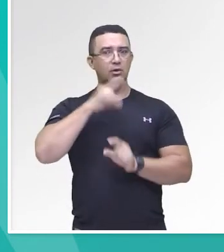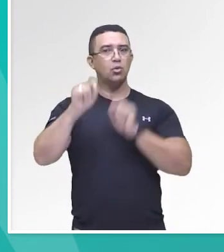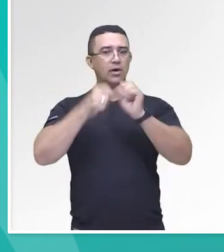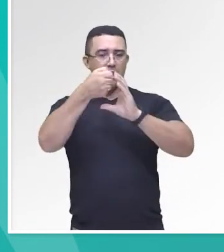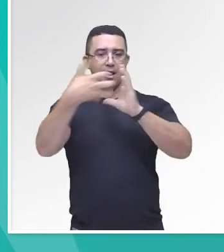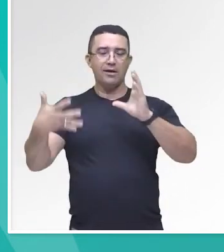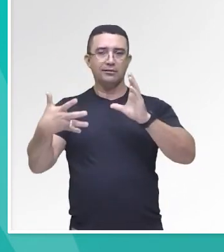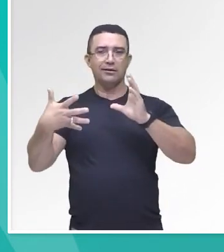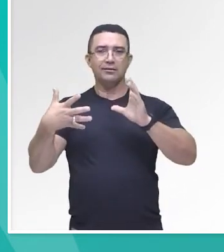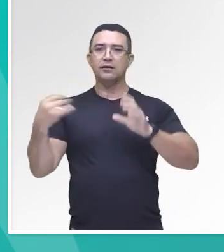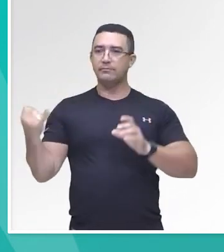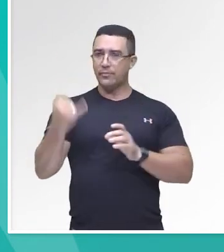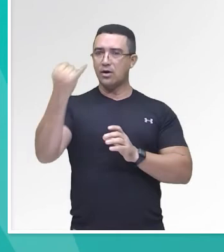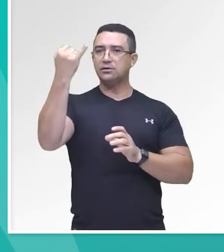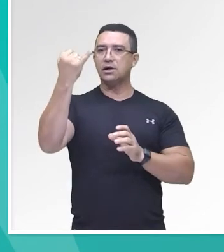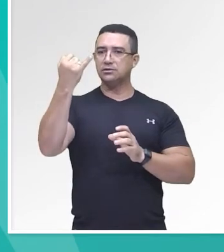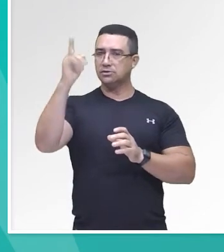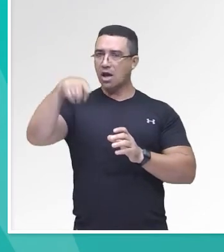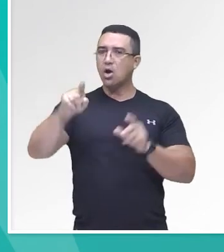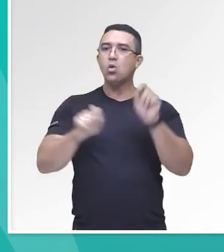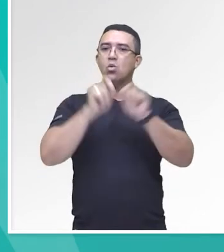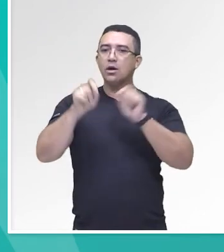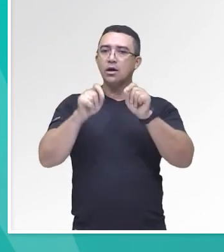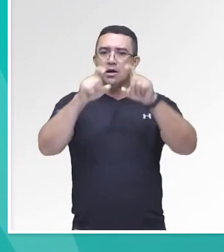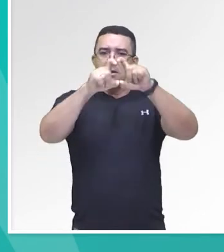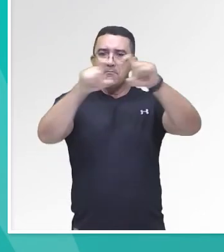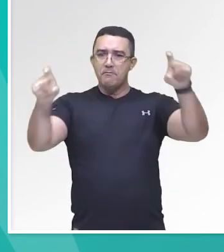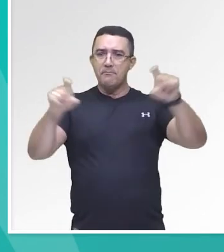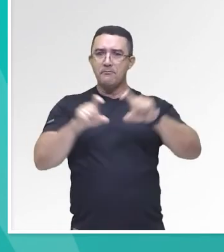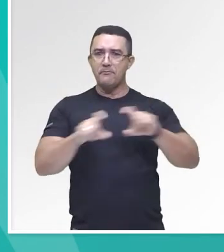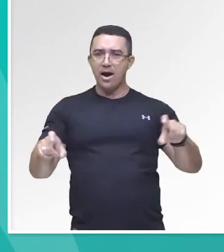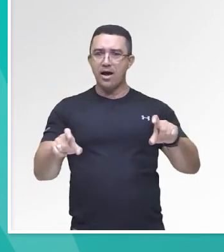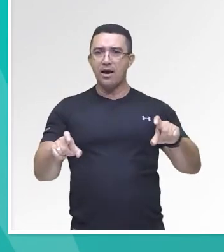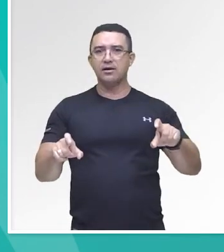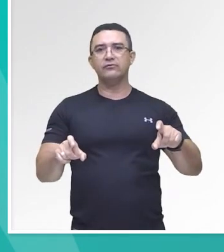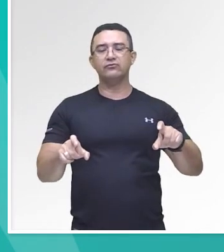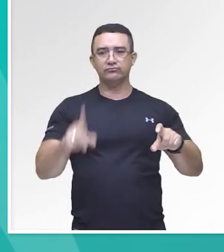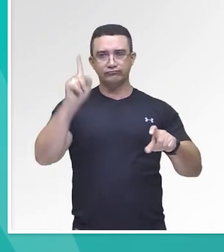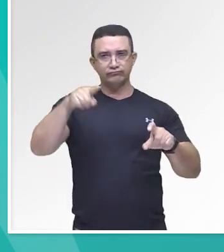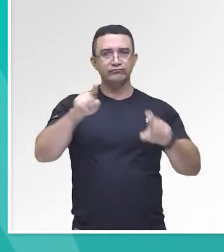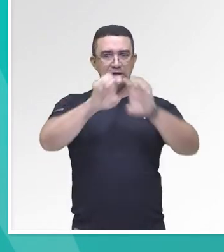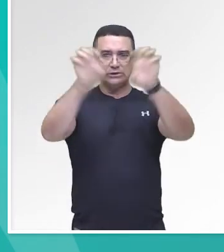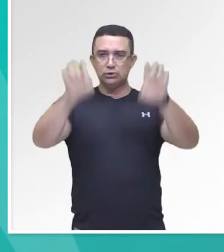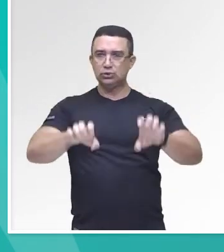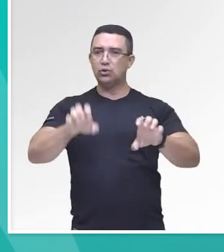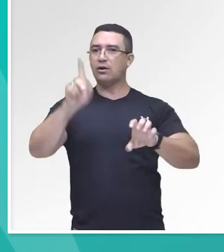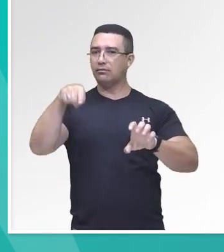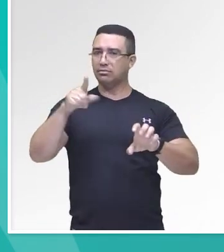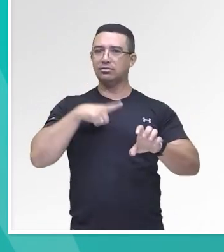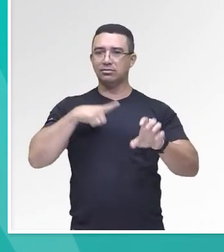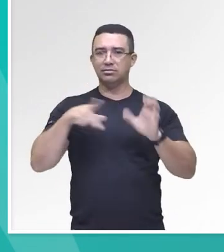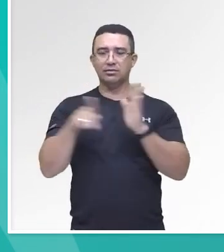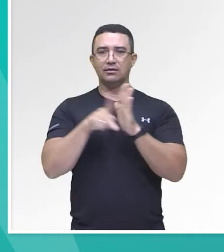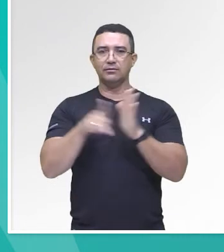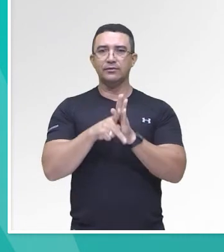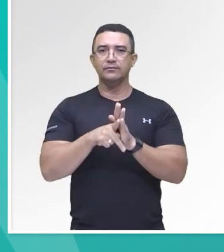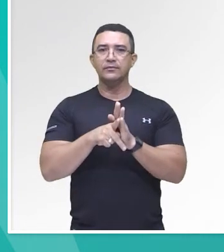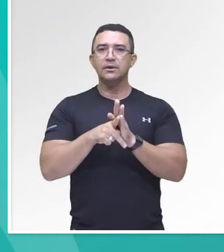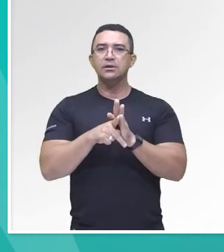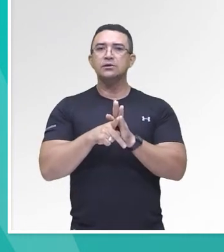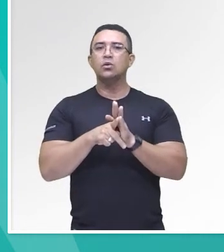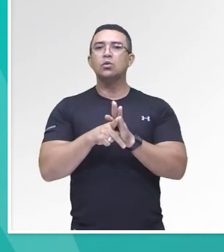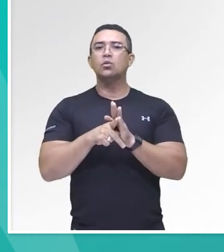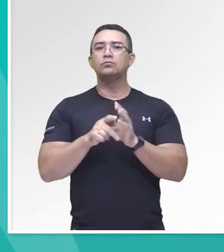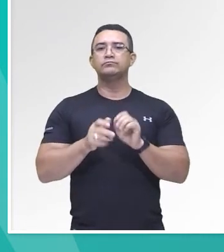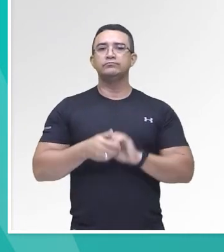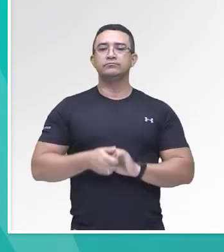é a própria estruturação de um parágrafo. Em texto dissertativo argumentativo, a gente precisa atentar ao seguinte,